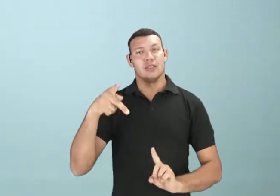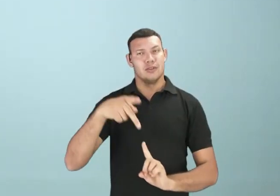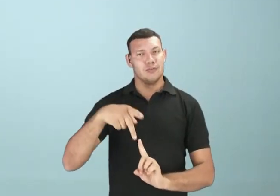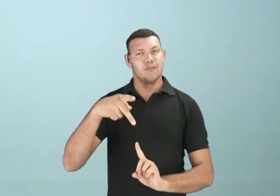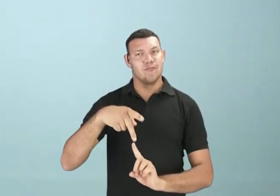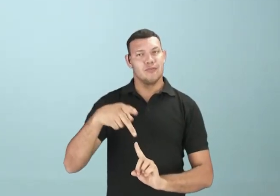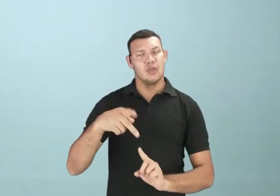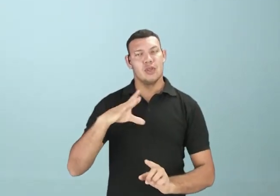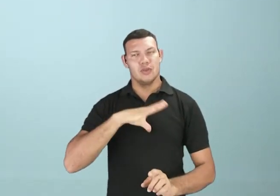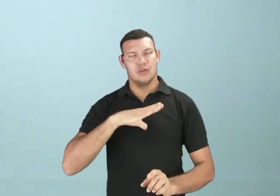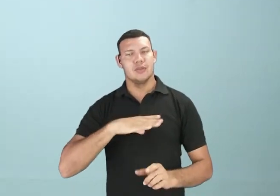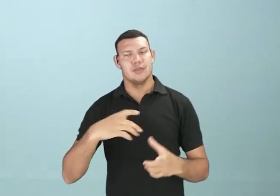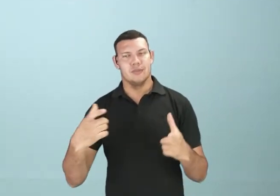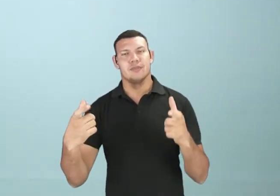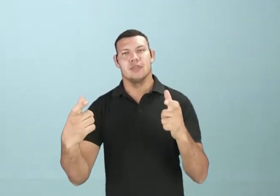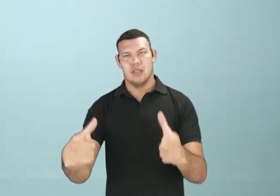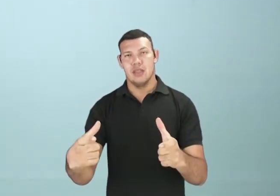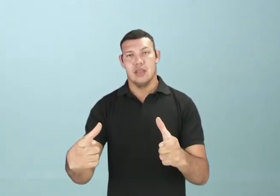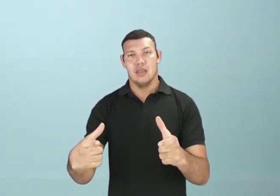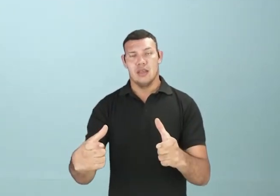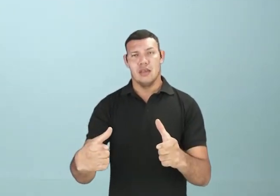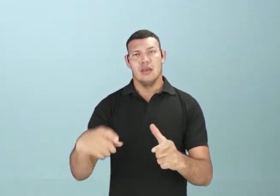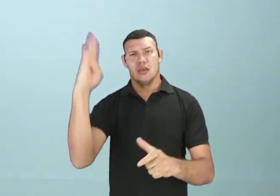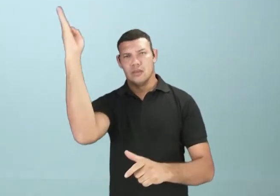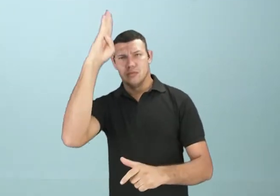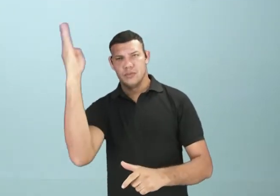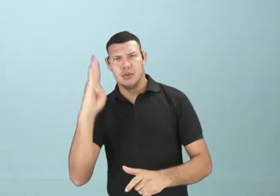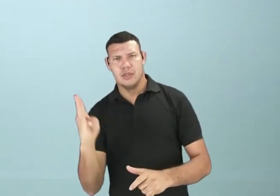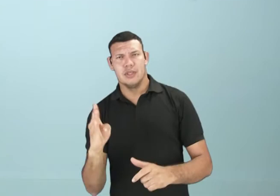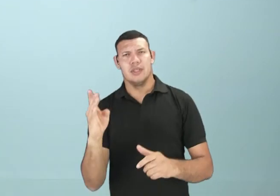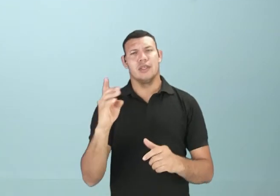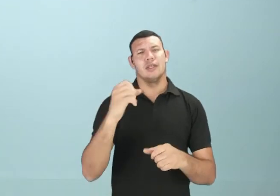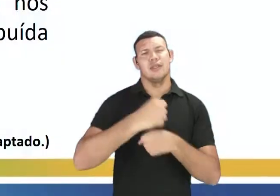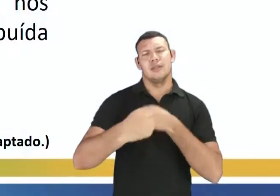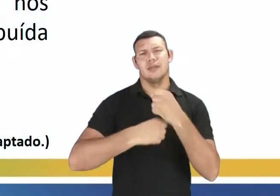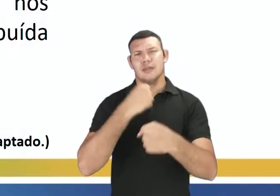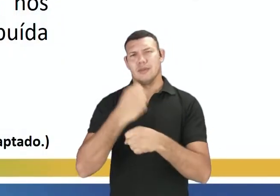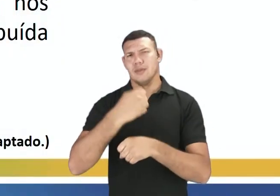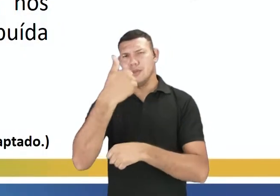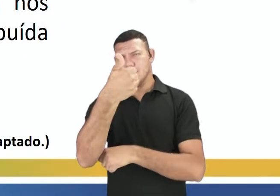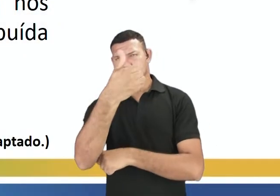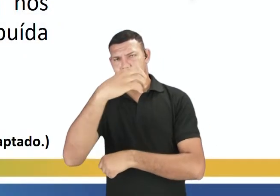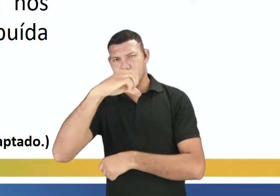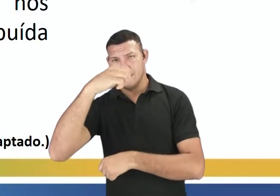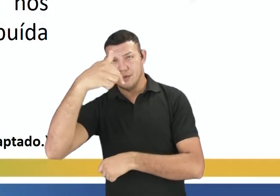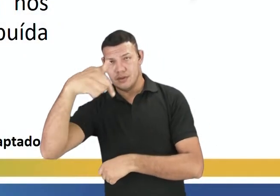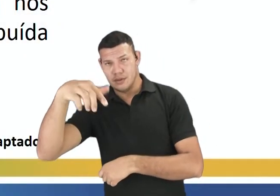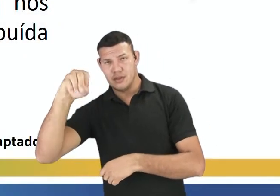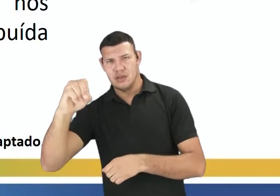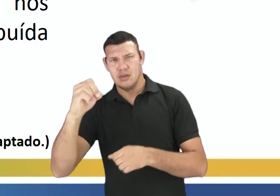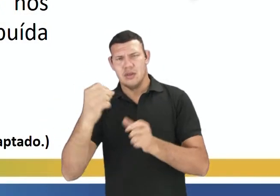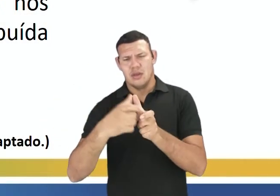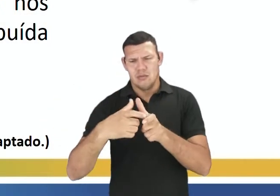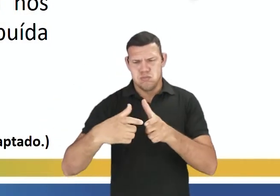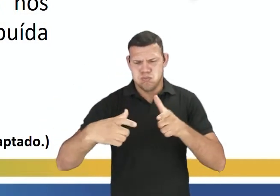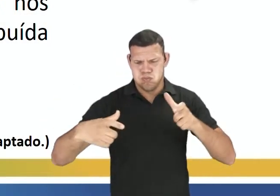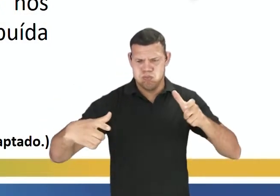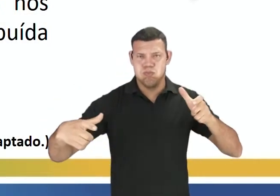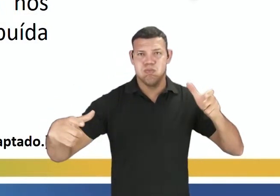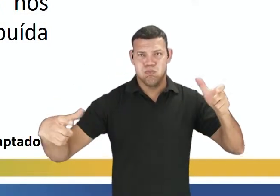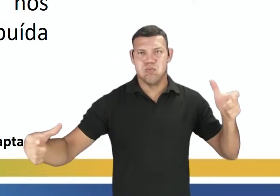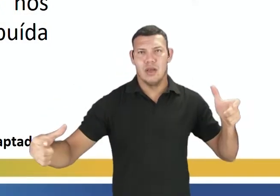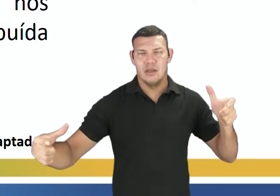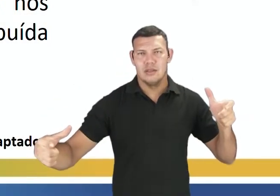cidade média. No território brasileiro, em 1970 e nos dias atuais, a partir de 70 aumentou o número de cidades médias, então houve um